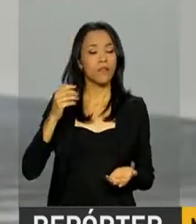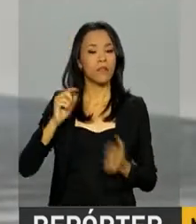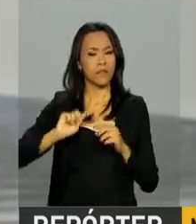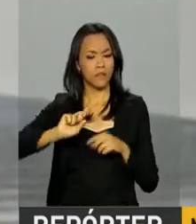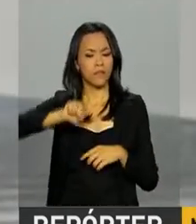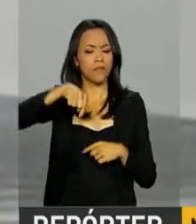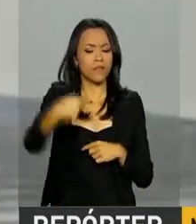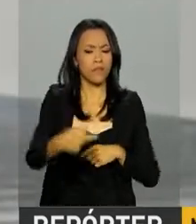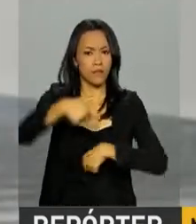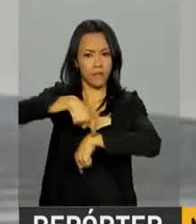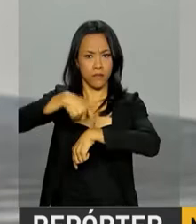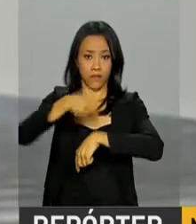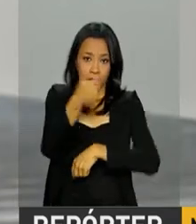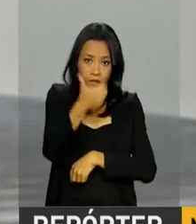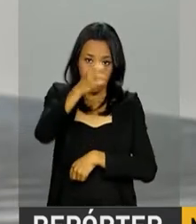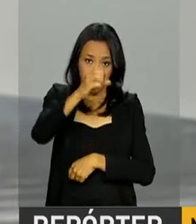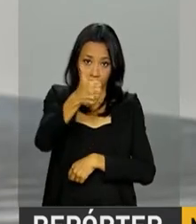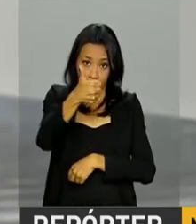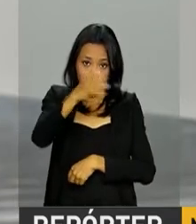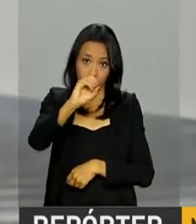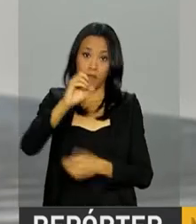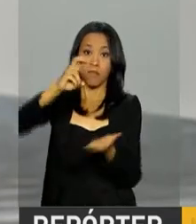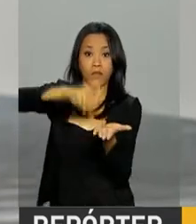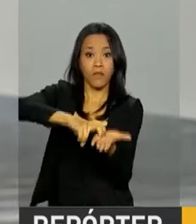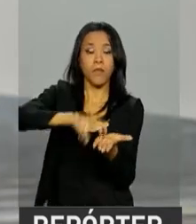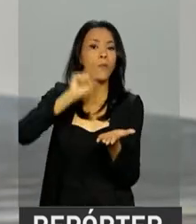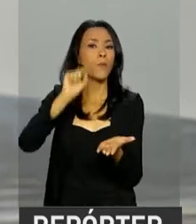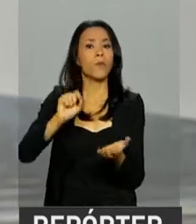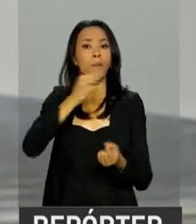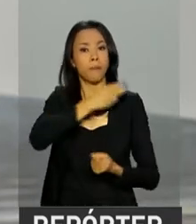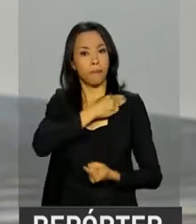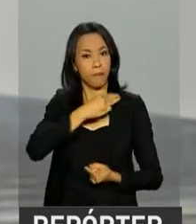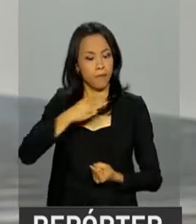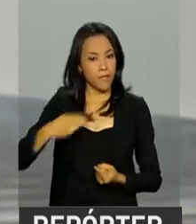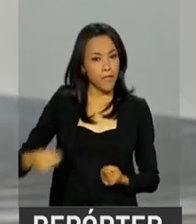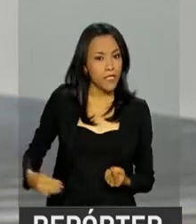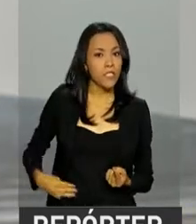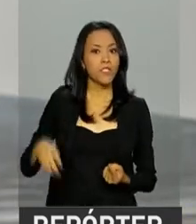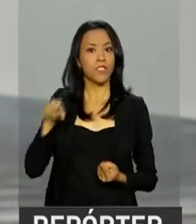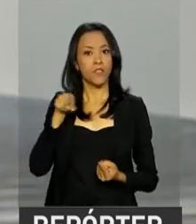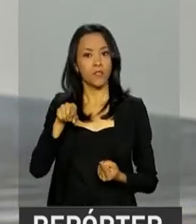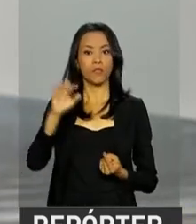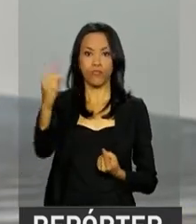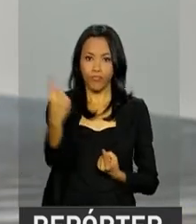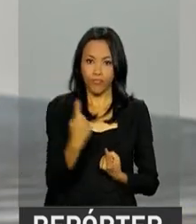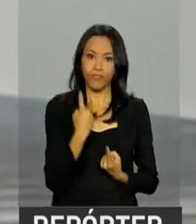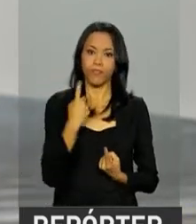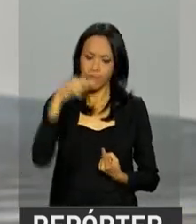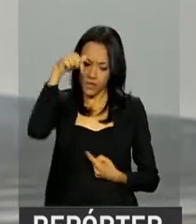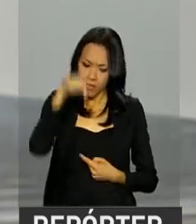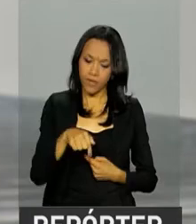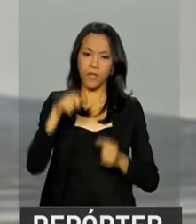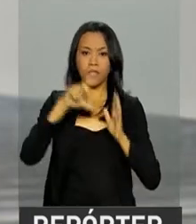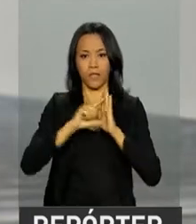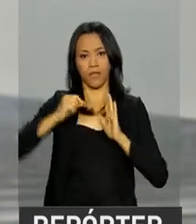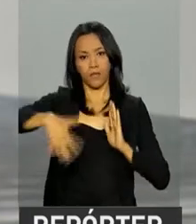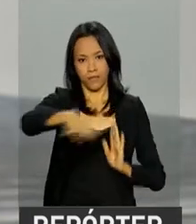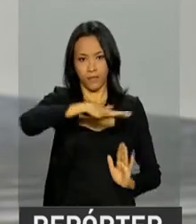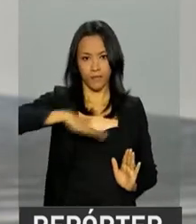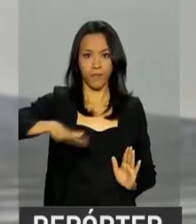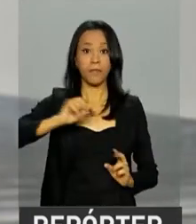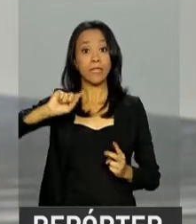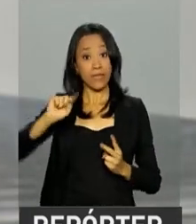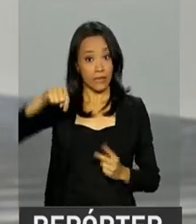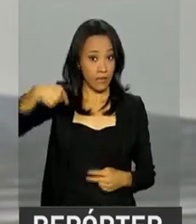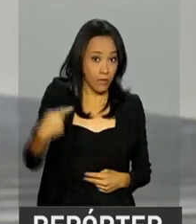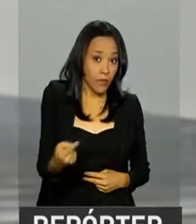mais às 10 horas da manhã os ministros do núcleo social essa reunião vai ser aqui no palácio do planalto em